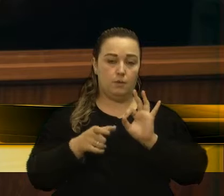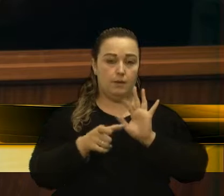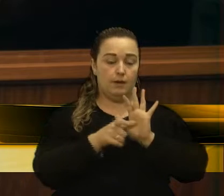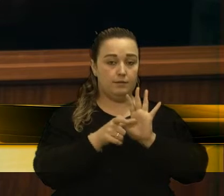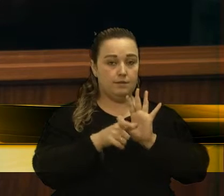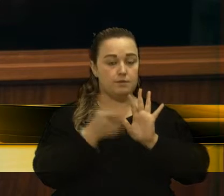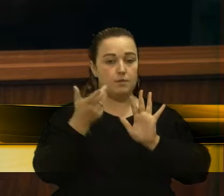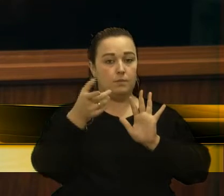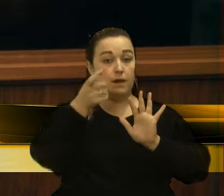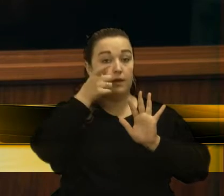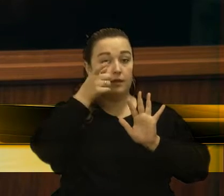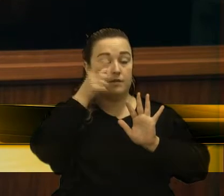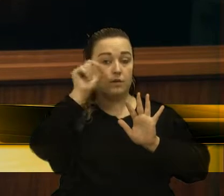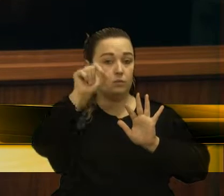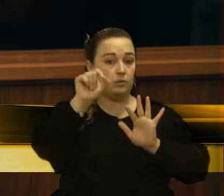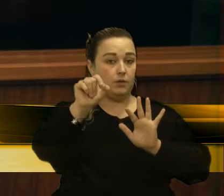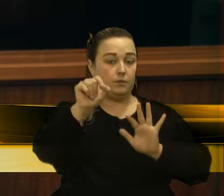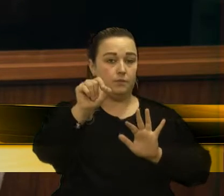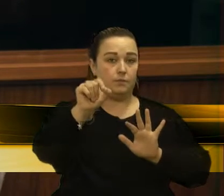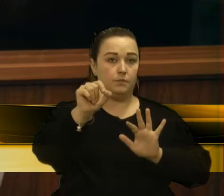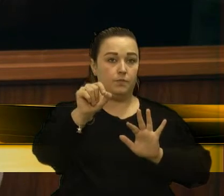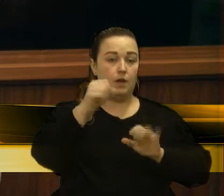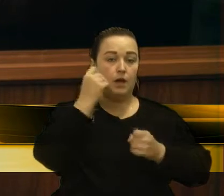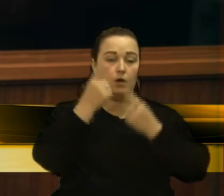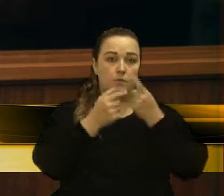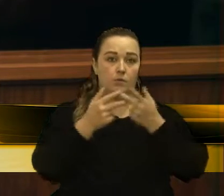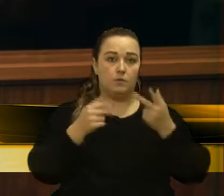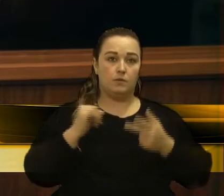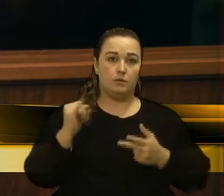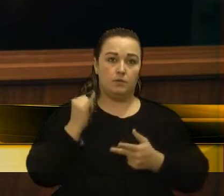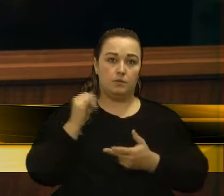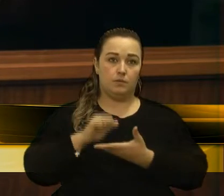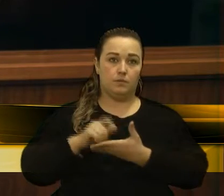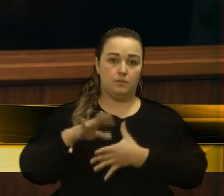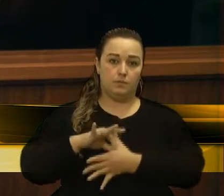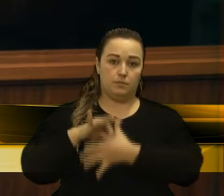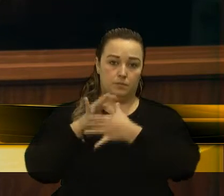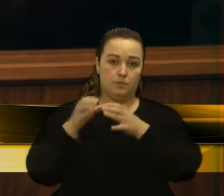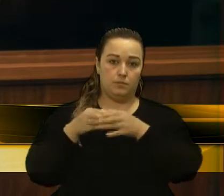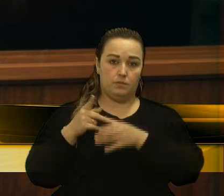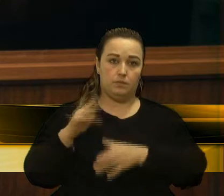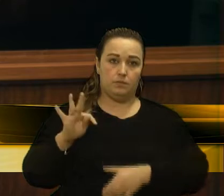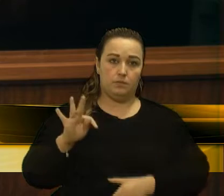vários pontos que foram trazidos. Eu pedi uma declaração de líder à bancada do PT.